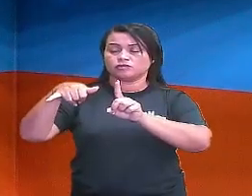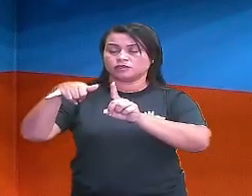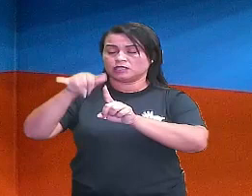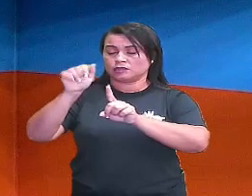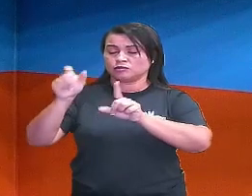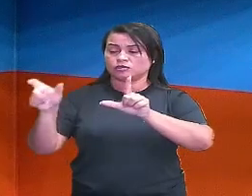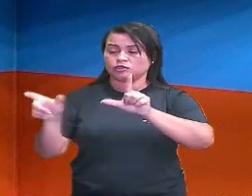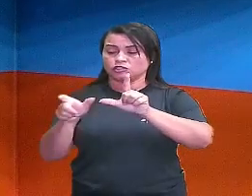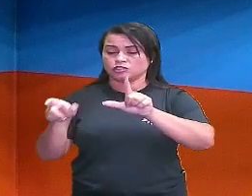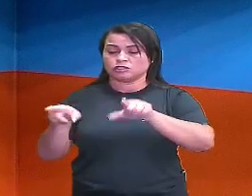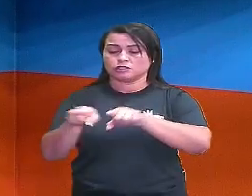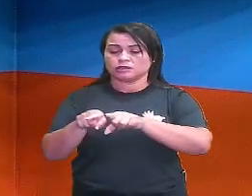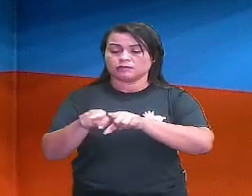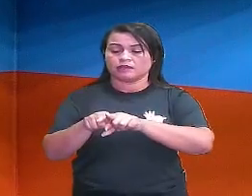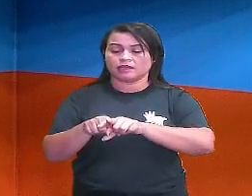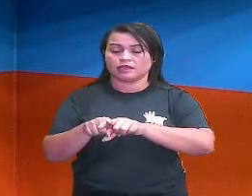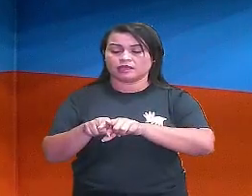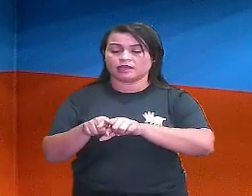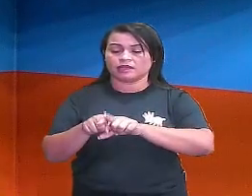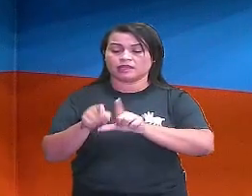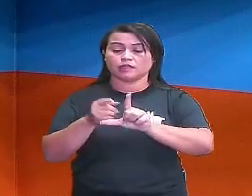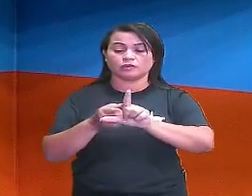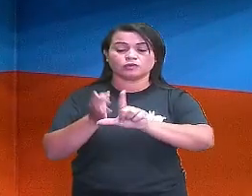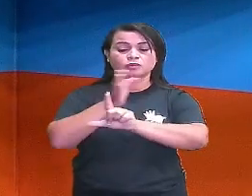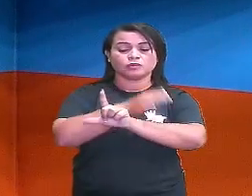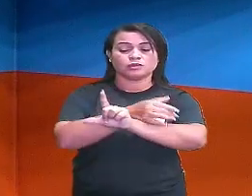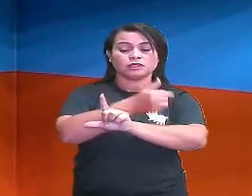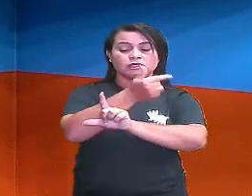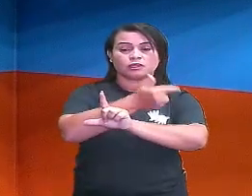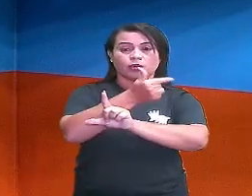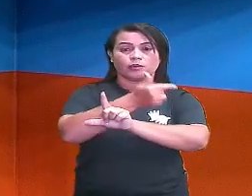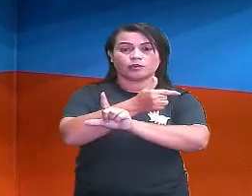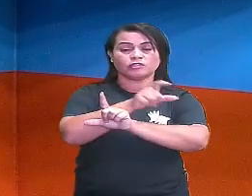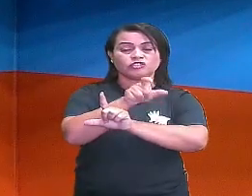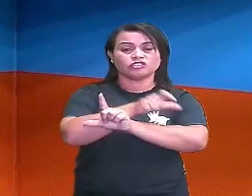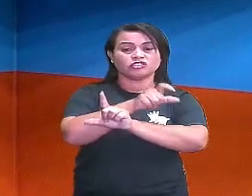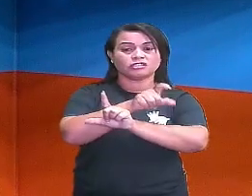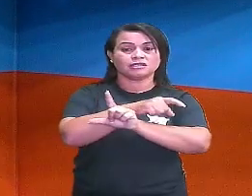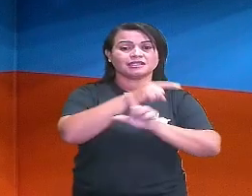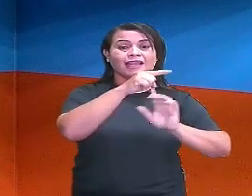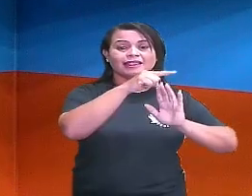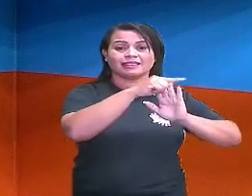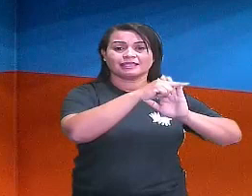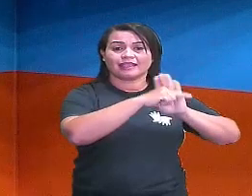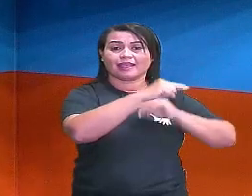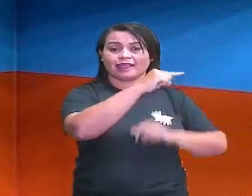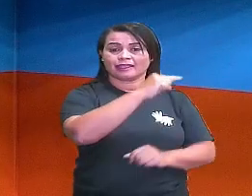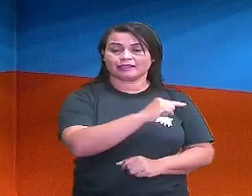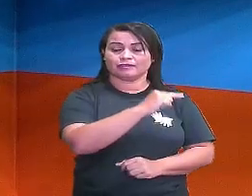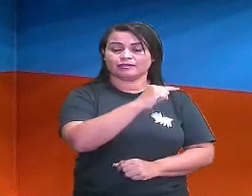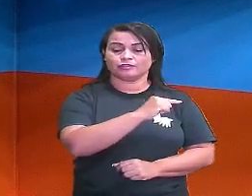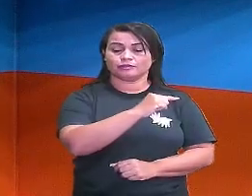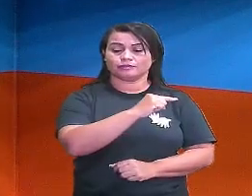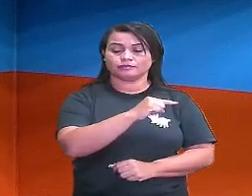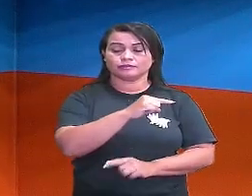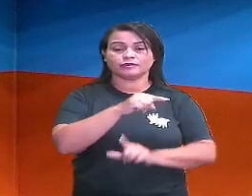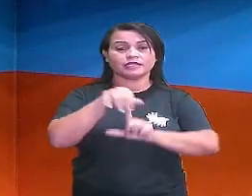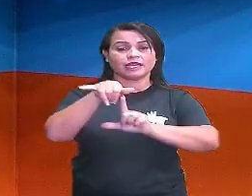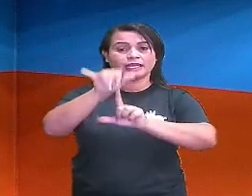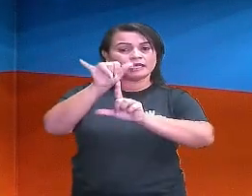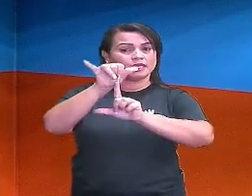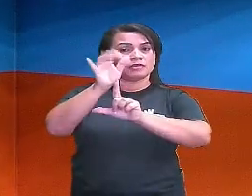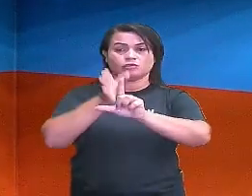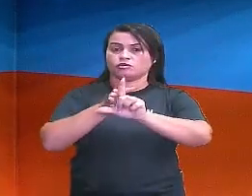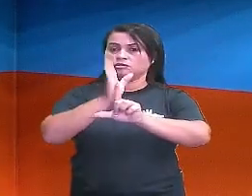No segundo quadrante, X passa a ser negativo, né? E Y